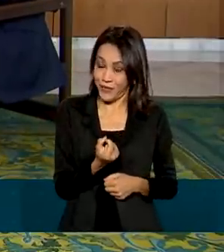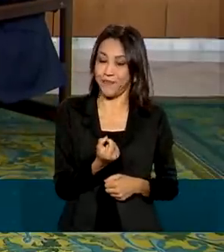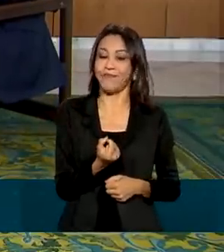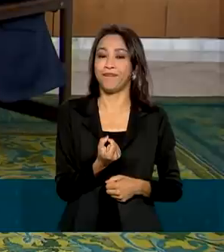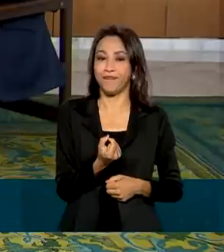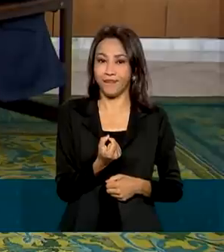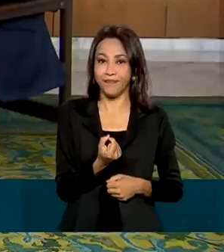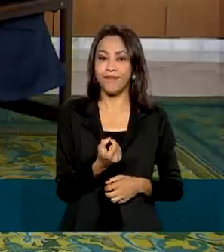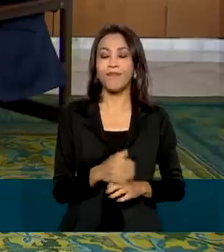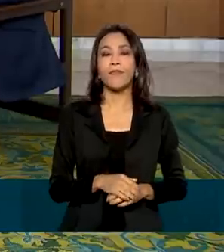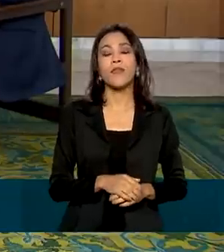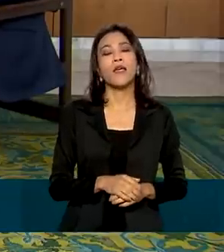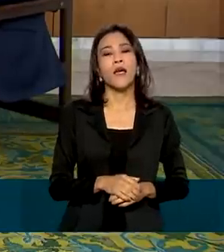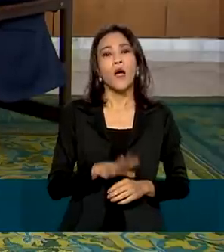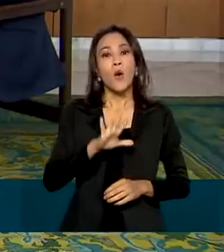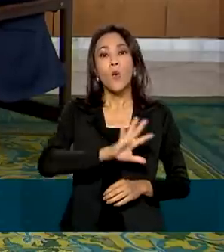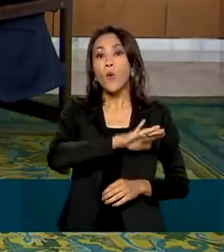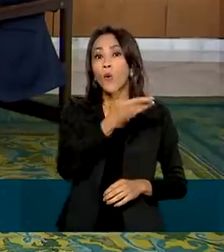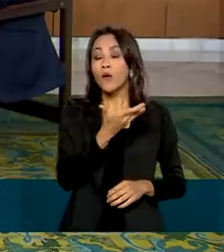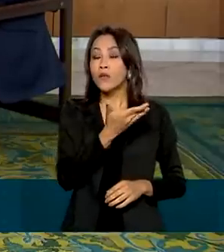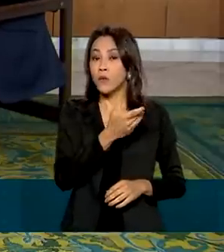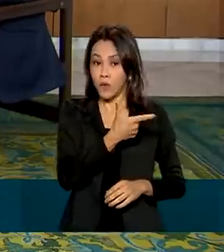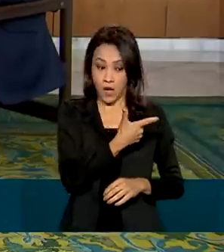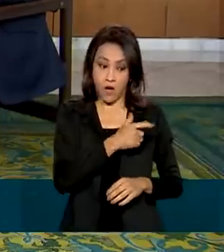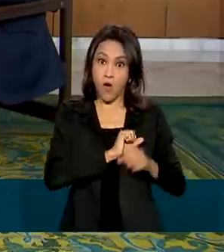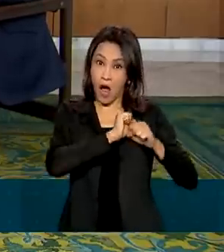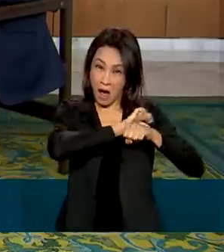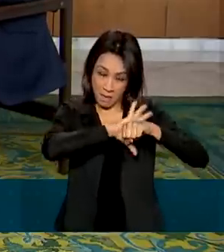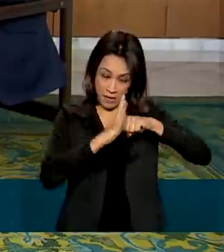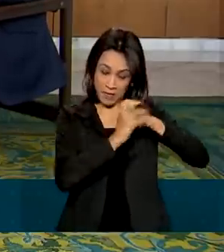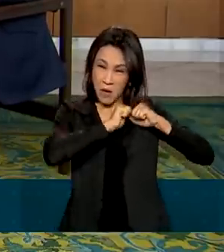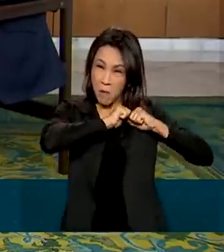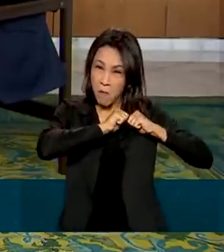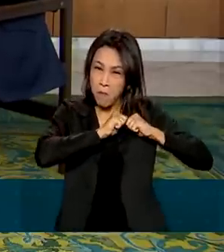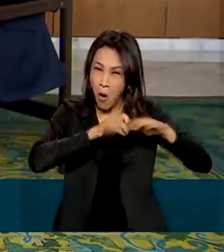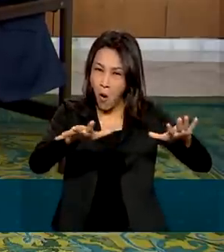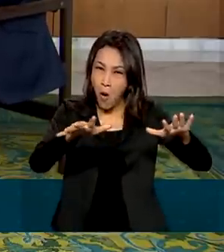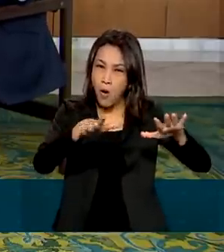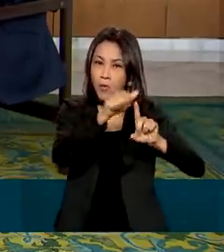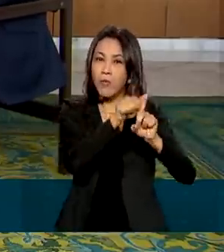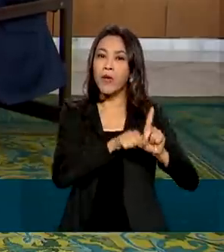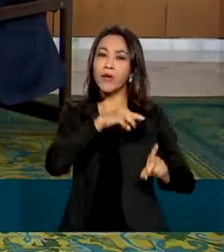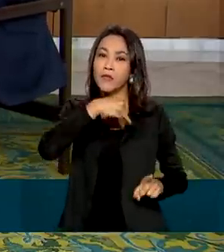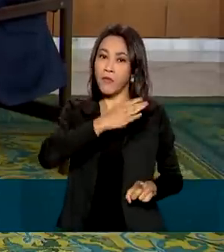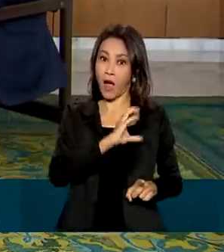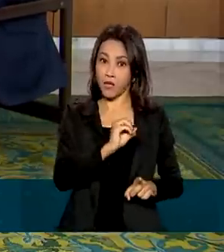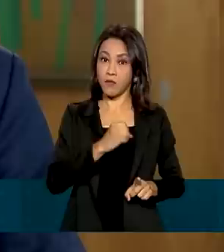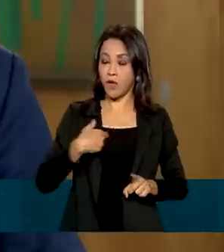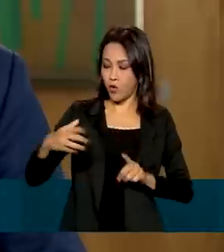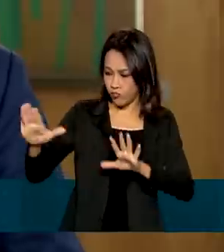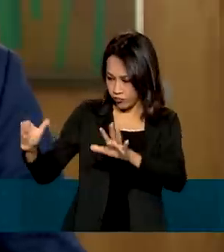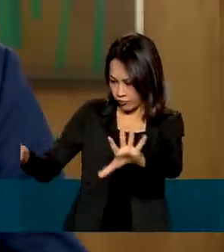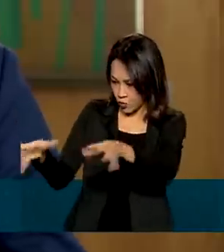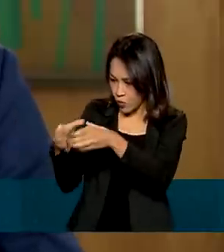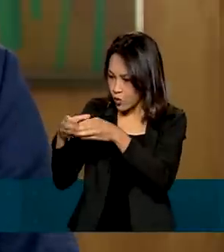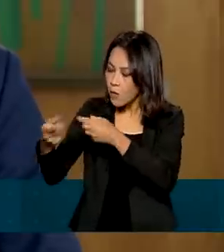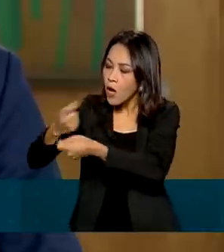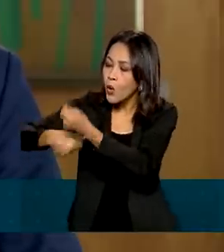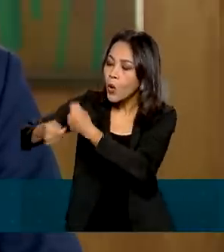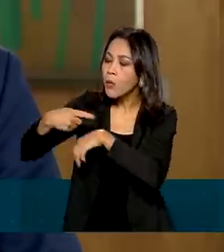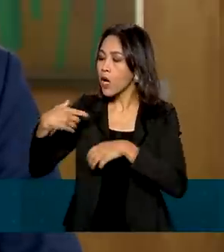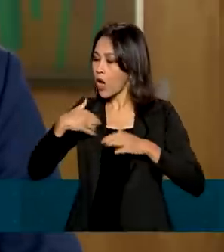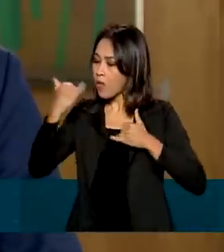Quando realmente a pandemia veio para valer, em março, eu falei com a equipe econômica, fui